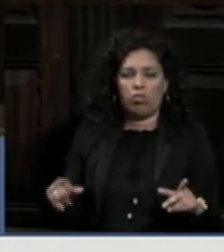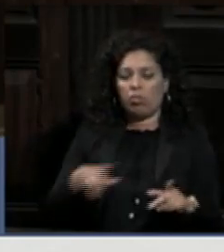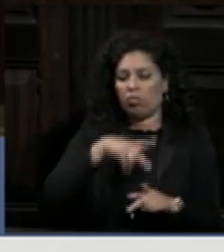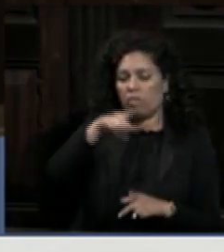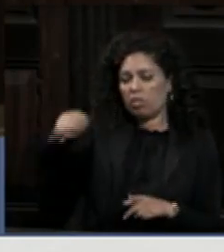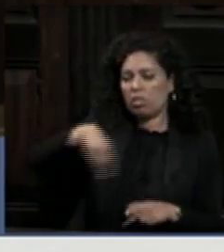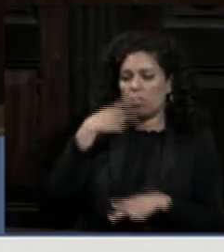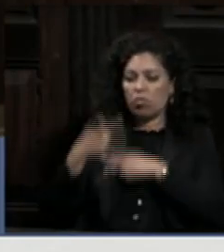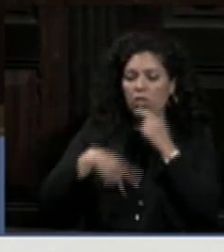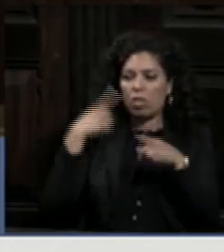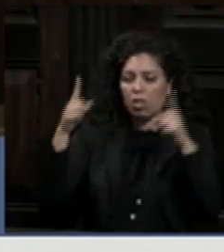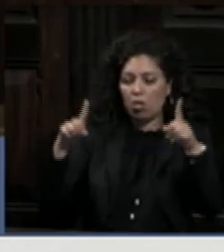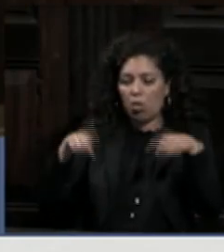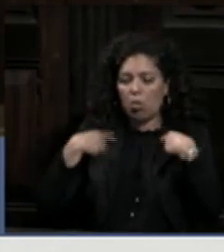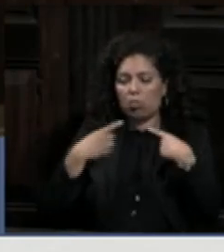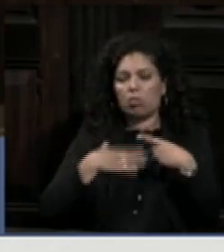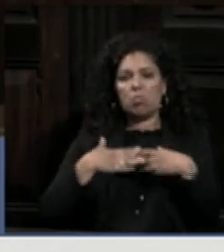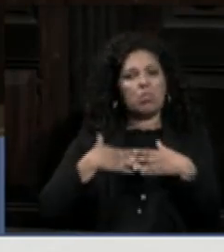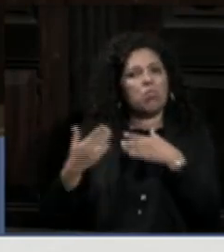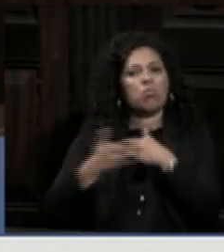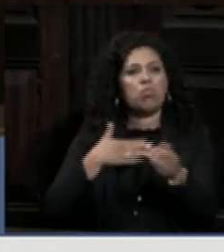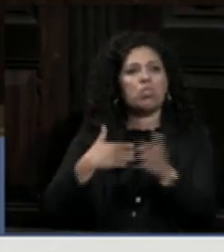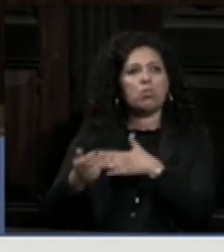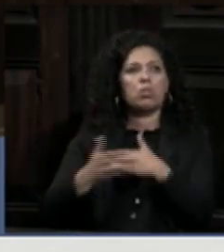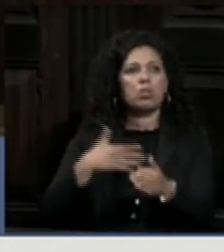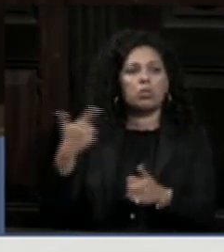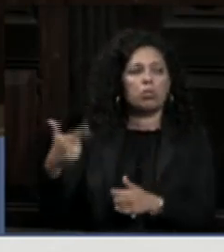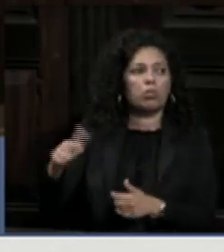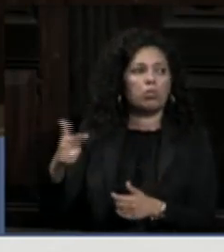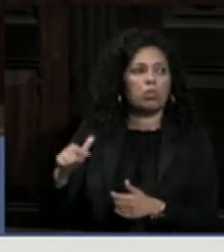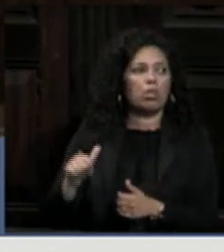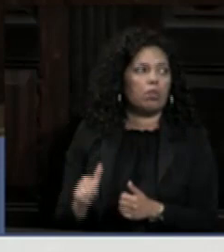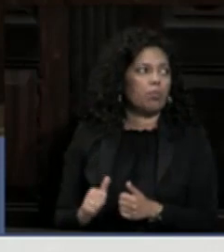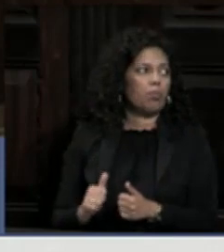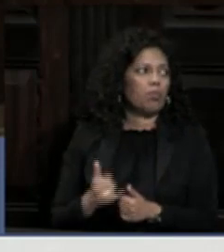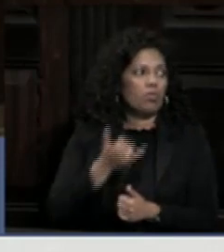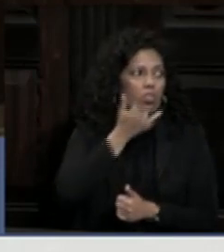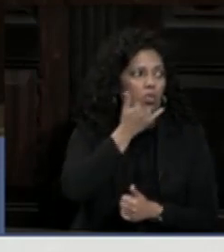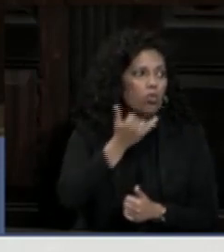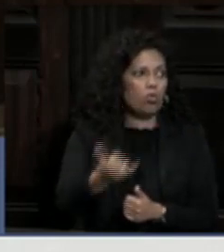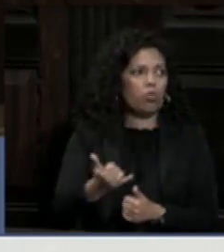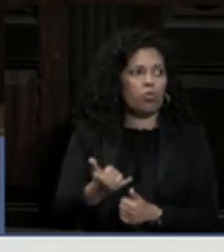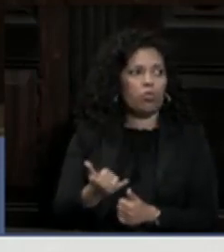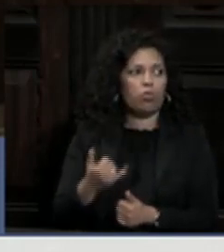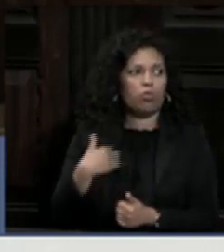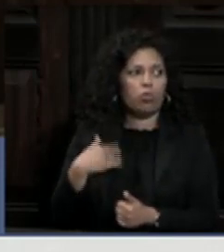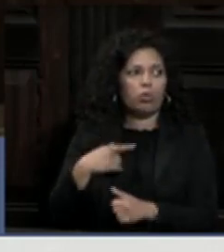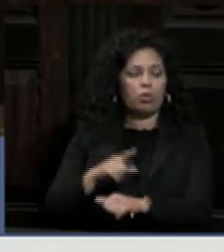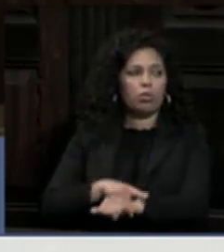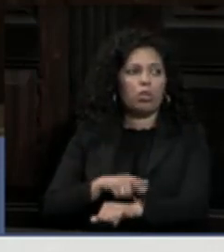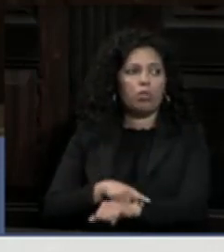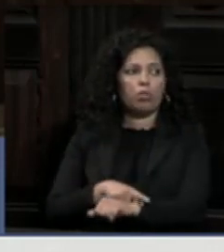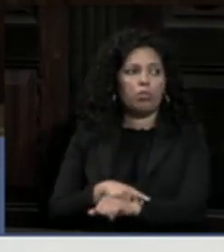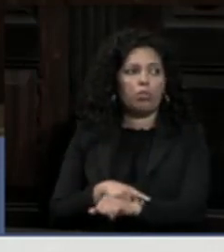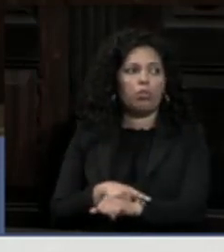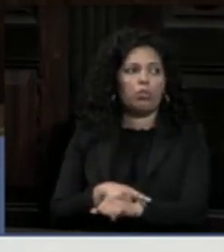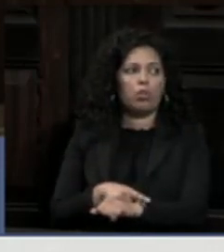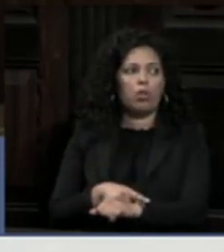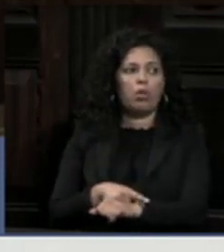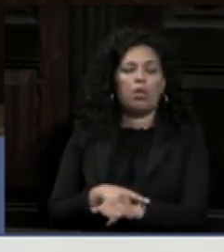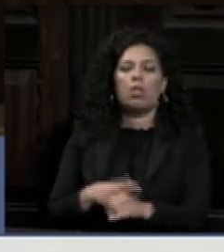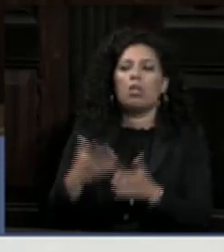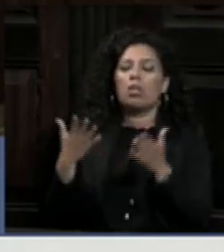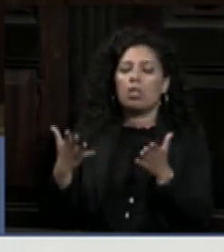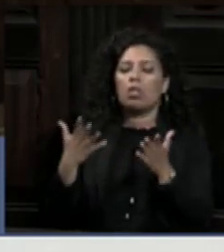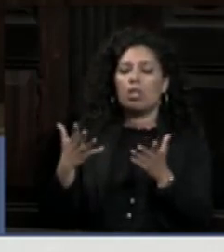já terminou seu presidente mas eu gostaria de poder passar um pouquinho vejo que não tem mais ninguém para falar mas eu peço por gentileza apenas para